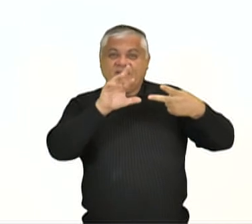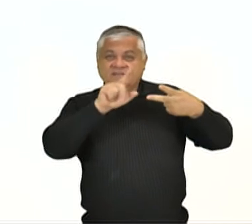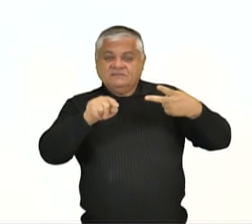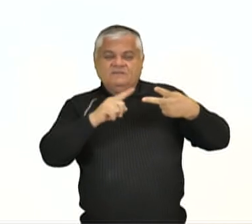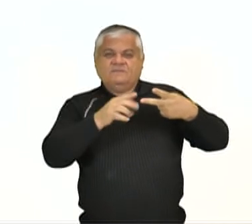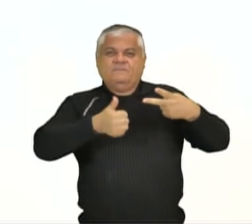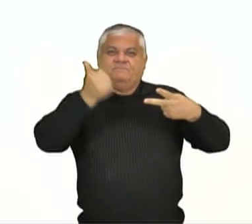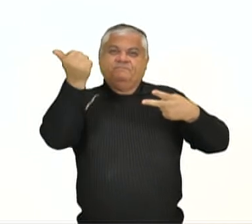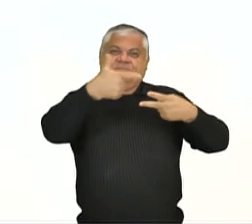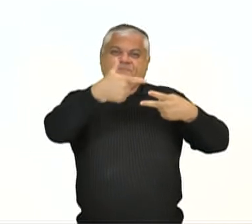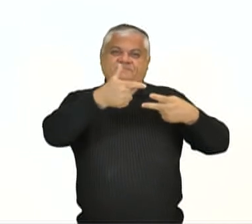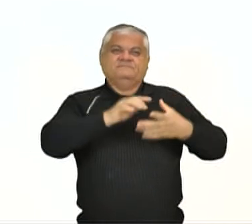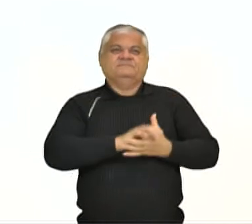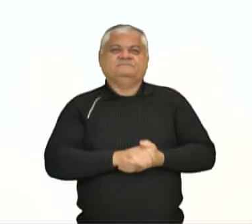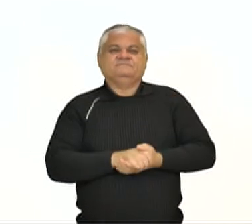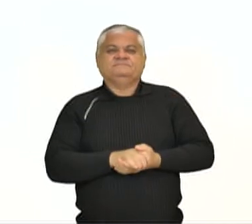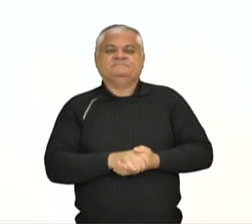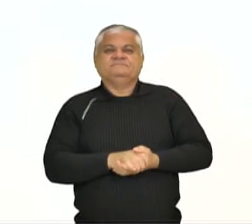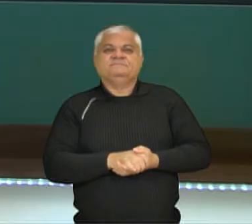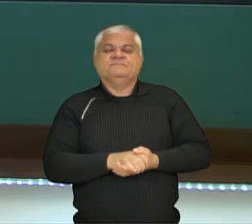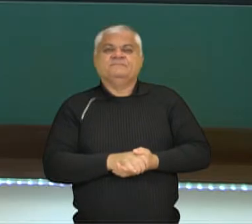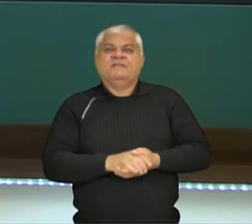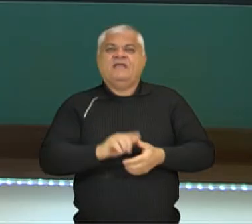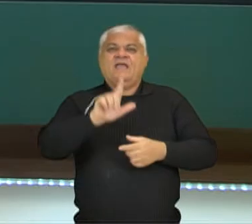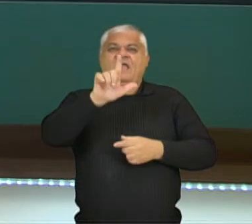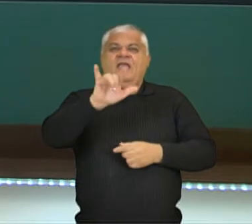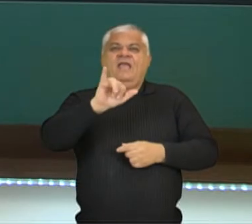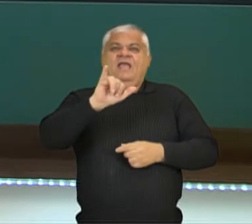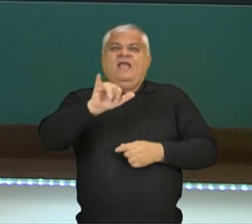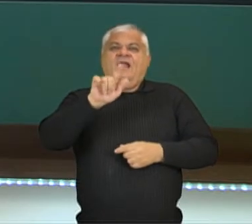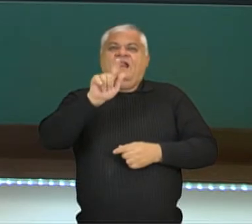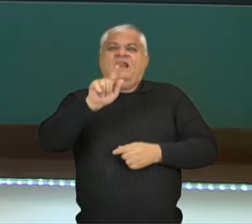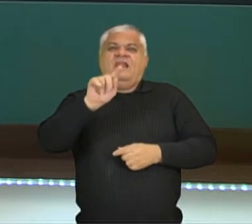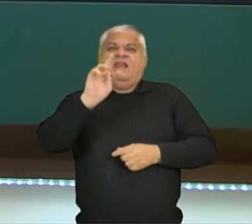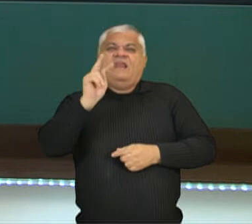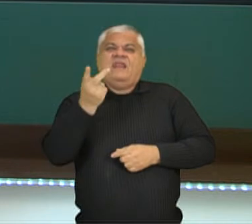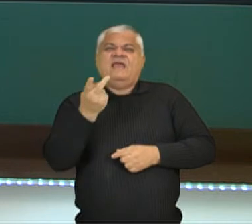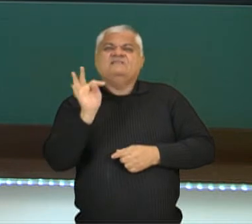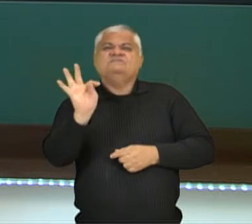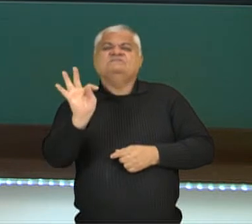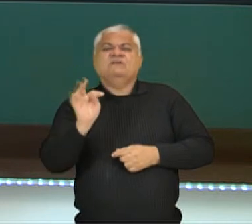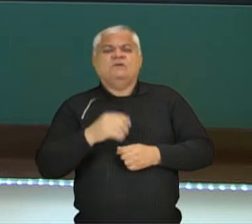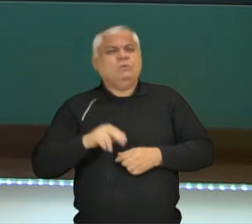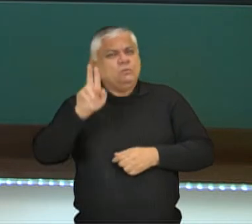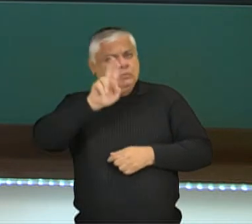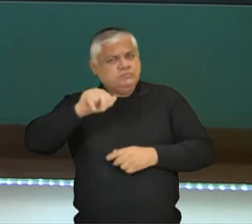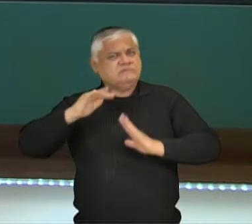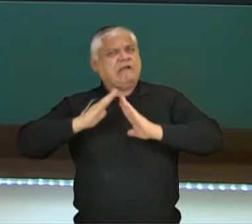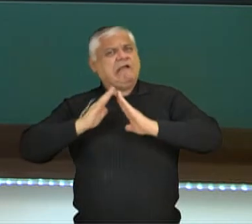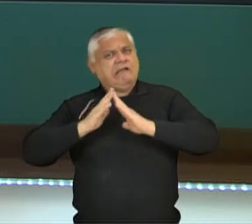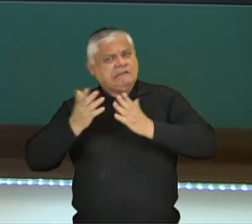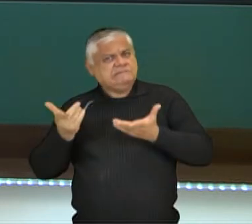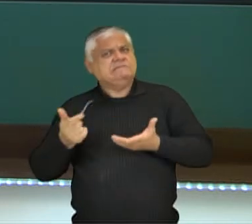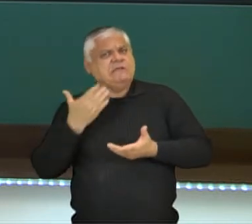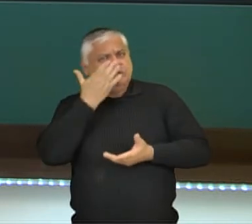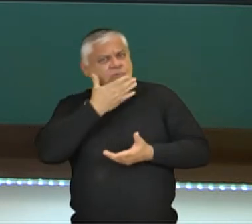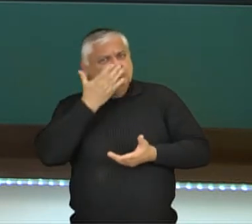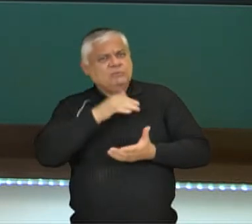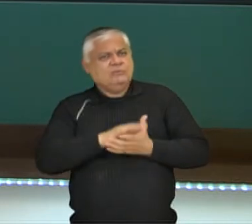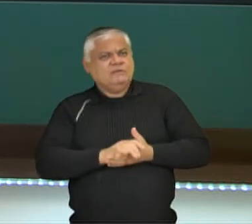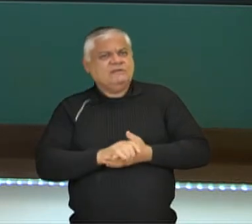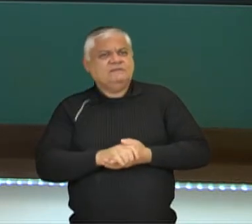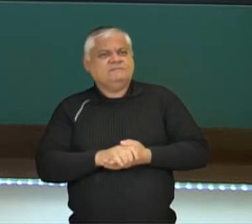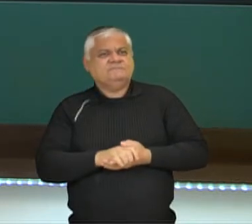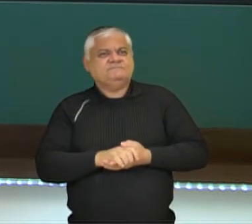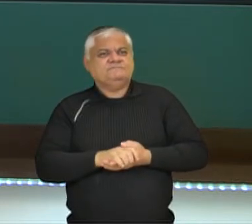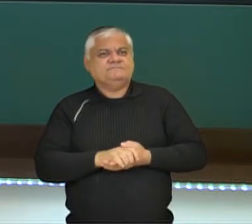cristal. O açúcar light, professora, mas lá na minha casa a gente usa muito açúcar light. Vamos ver o que diz